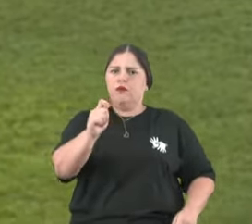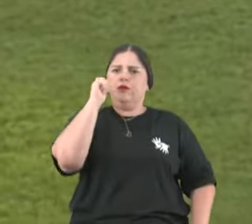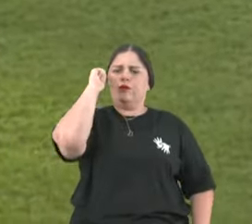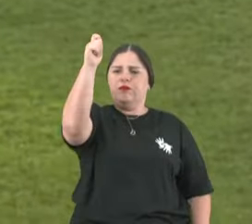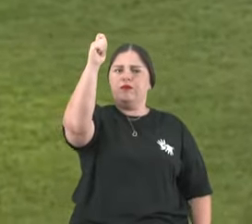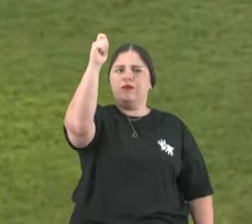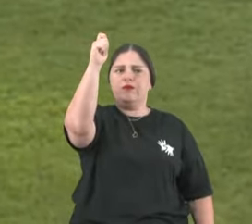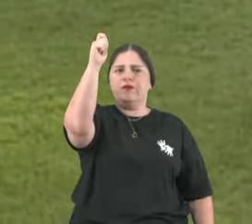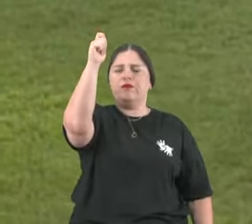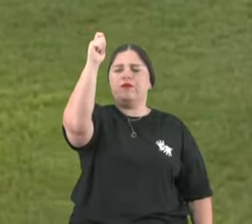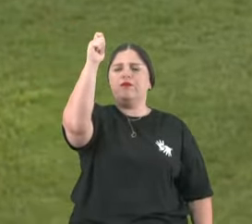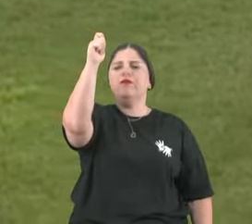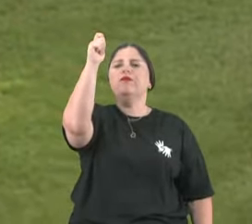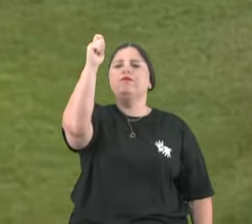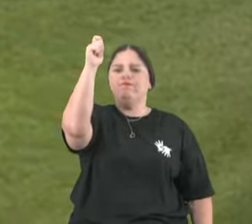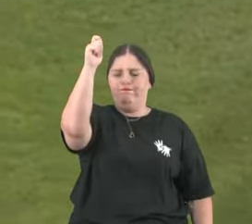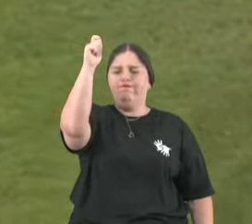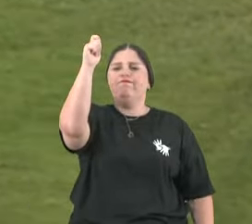Cartão.